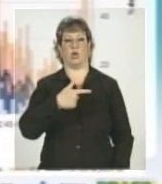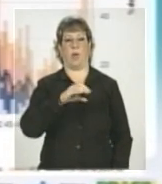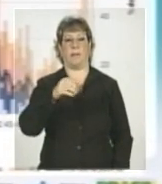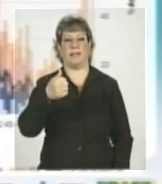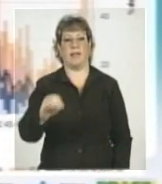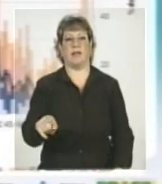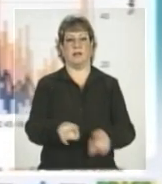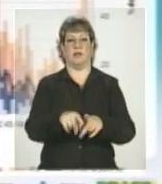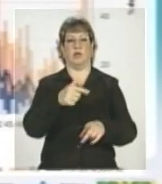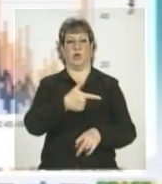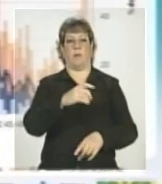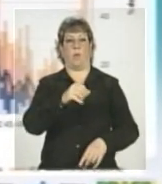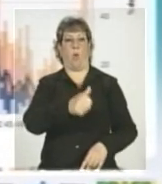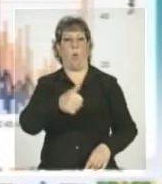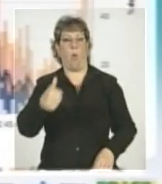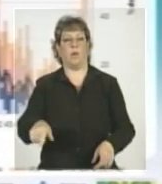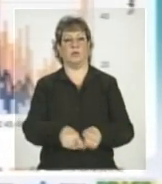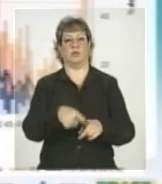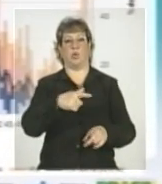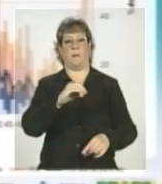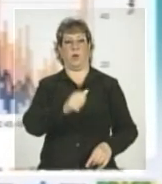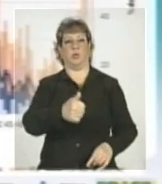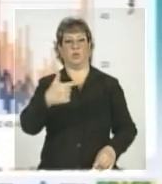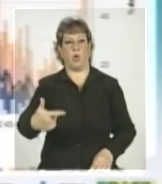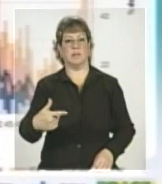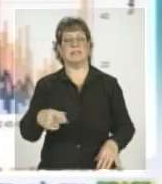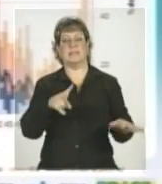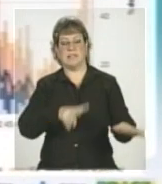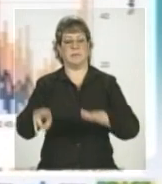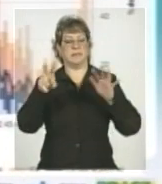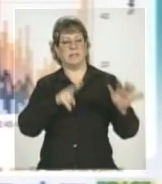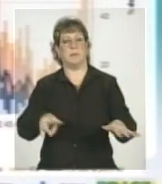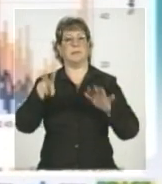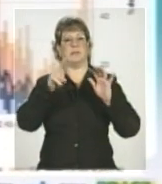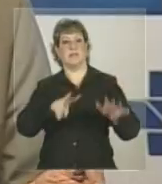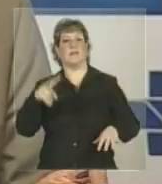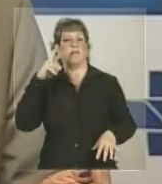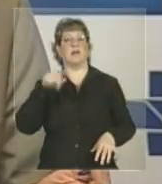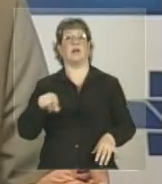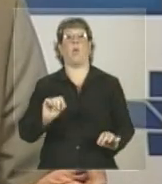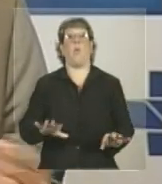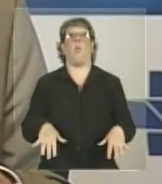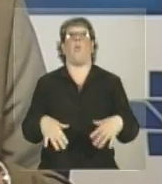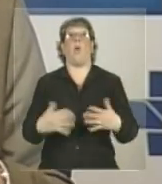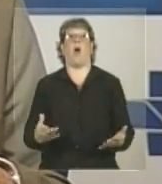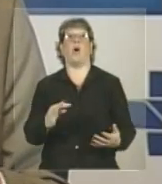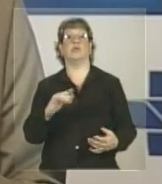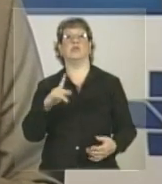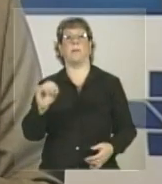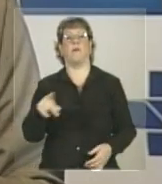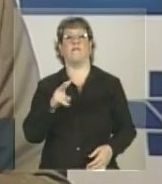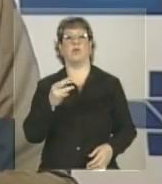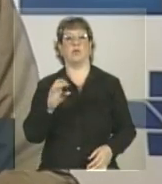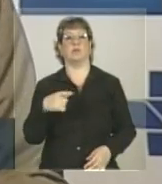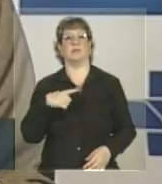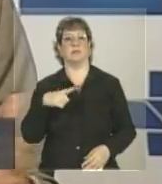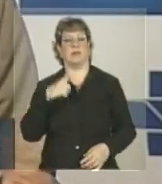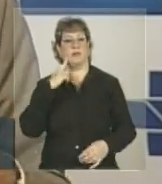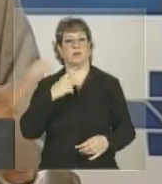2012, ser acompanhado semanalmente, né, para a gente verificar que tipos de vírus estão circulando. Aí a gente vê